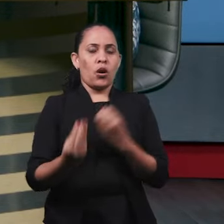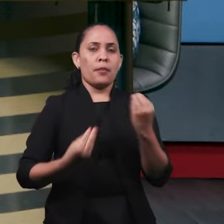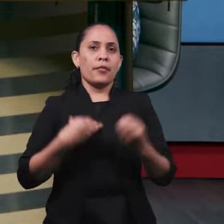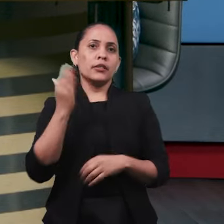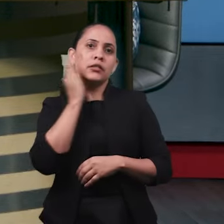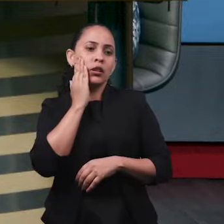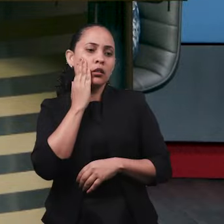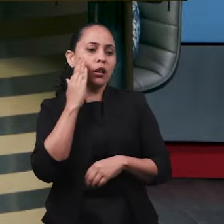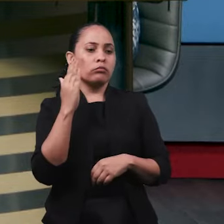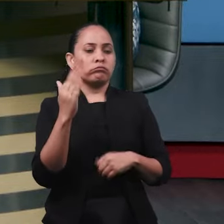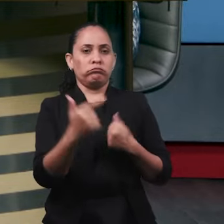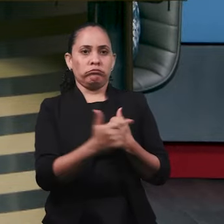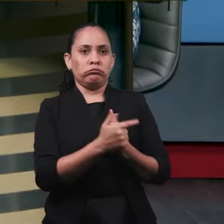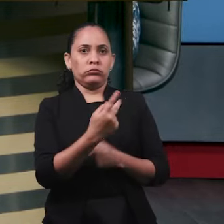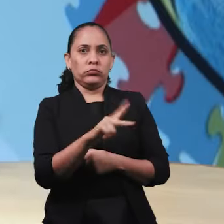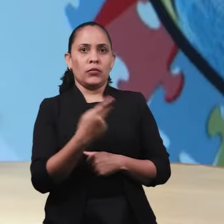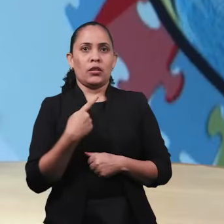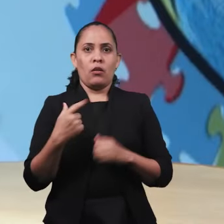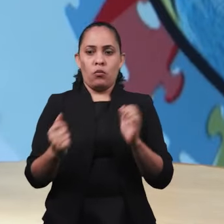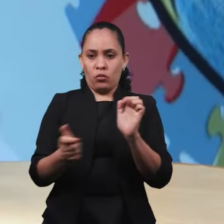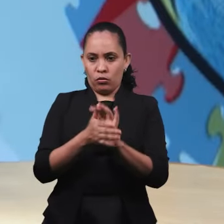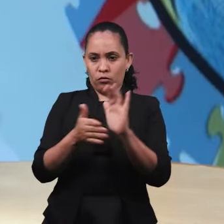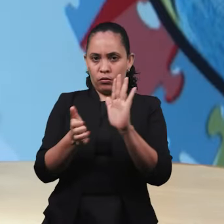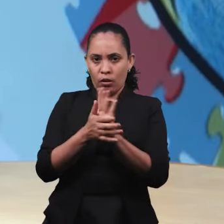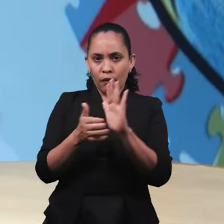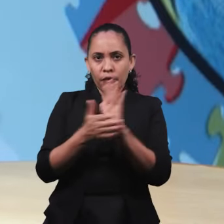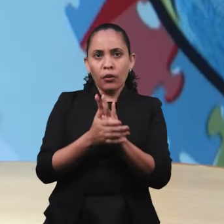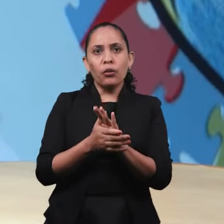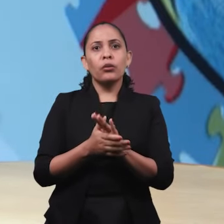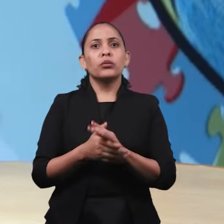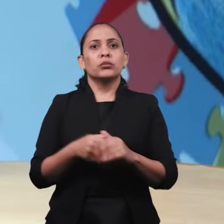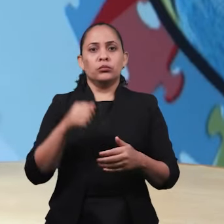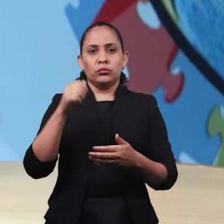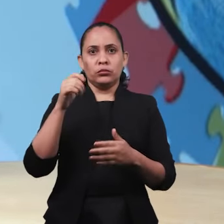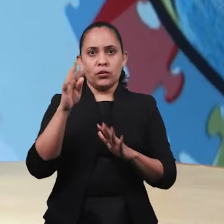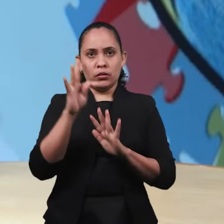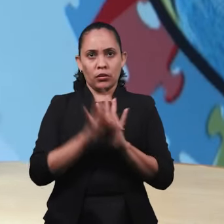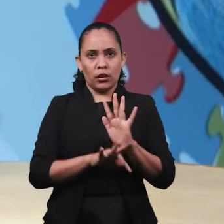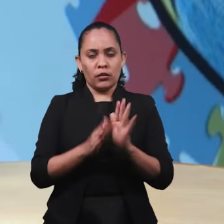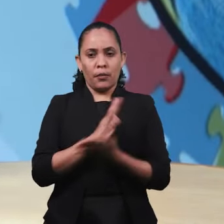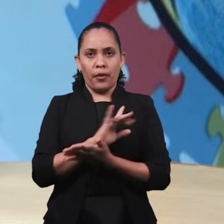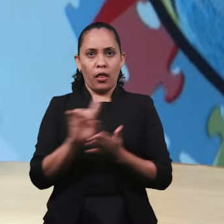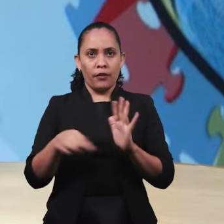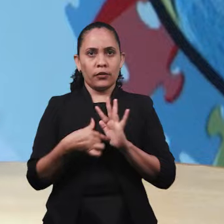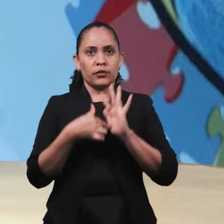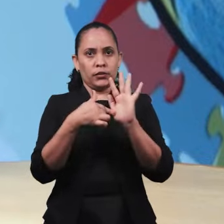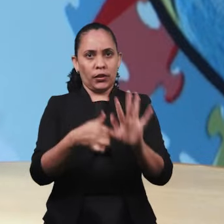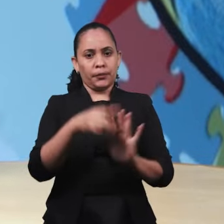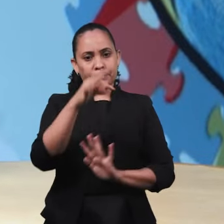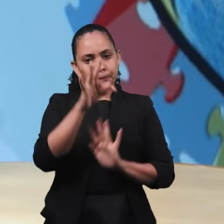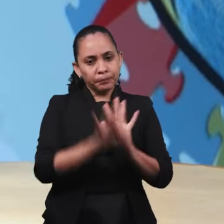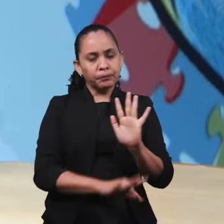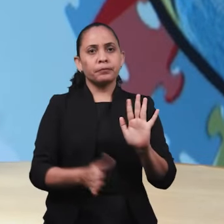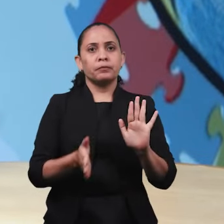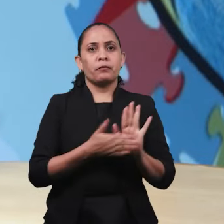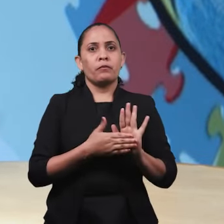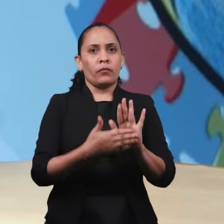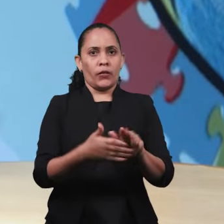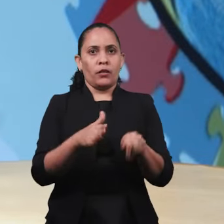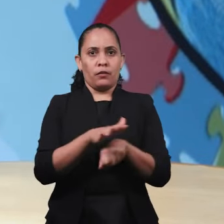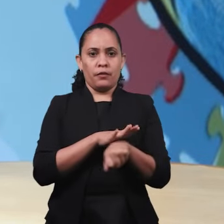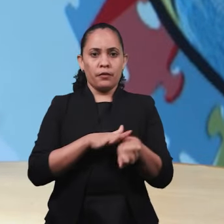como será o trabalho dele. Uhum. Então ele interpreta um louvor, ele interpreta um texto da palavra, não uma pregação, mas um pequeno texto da